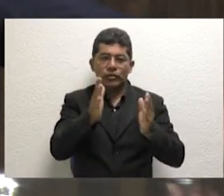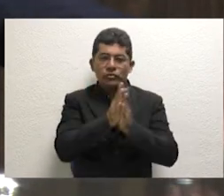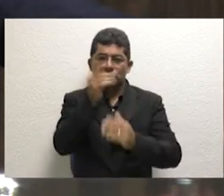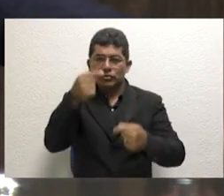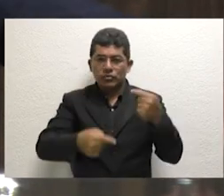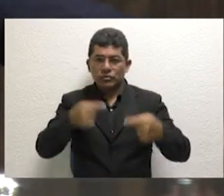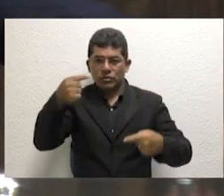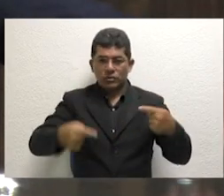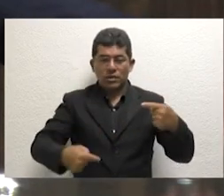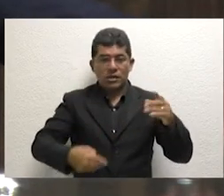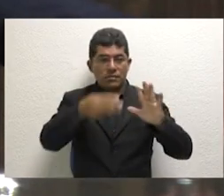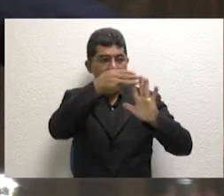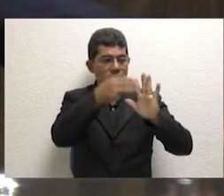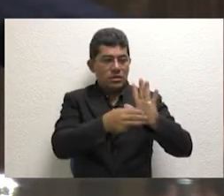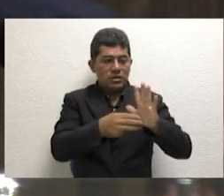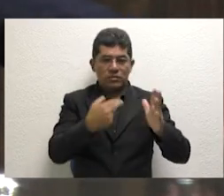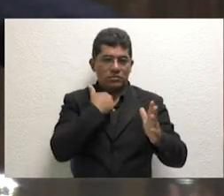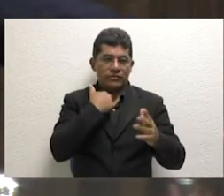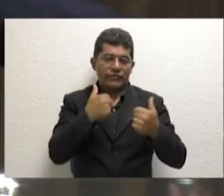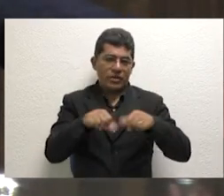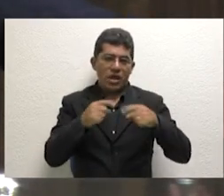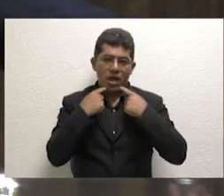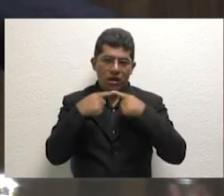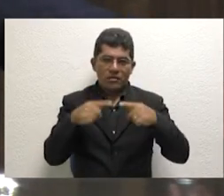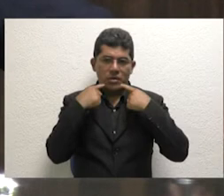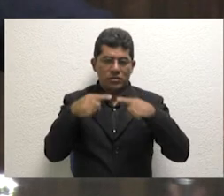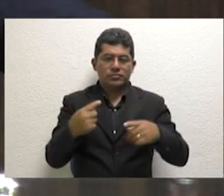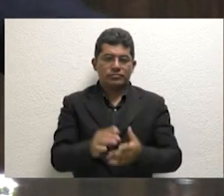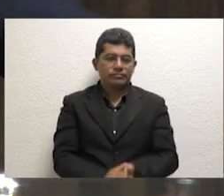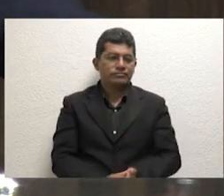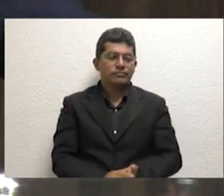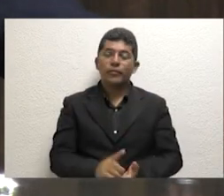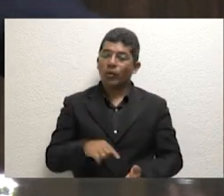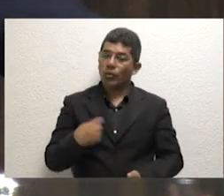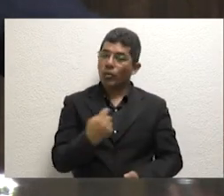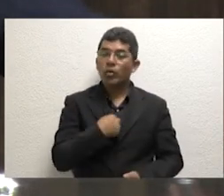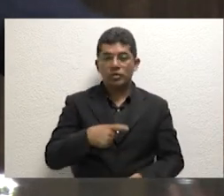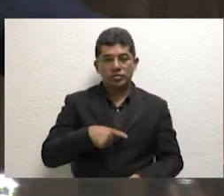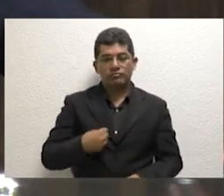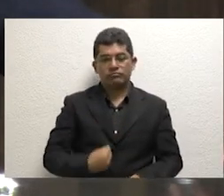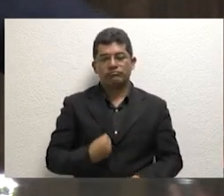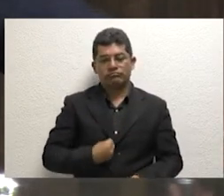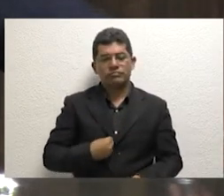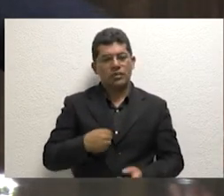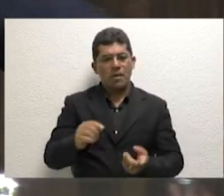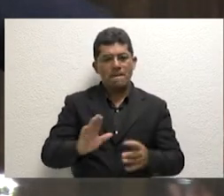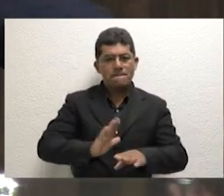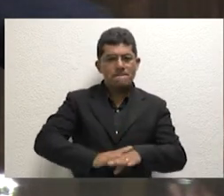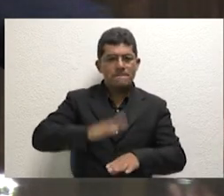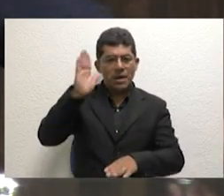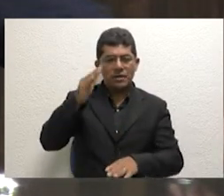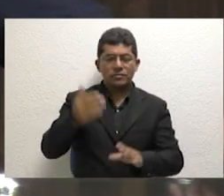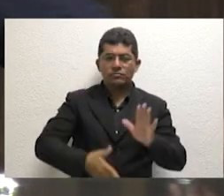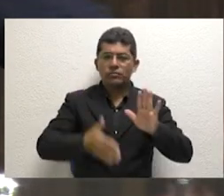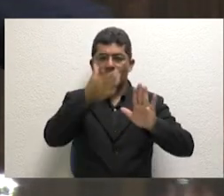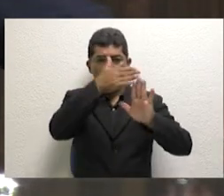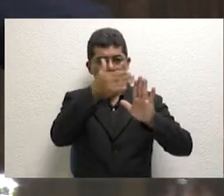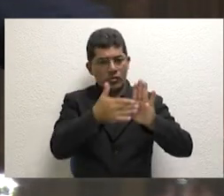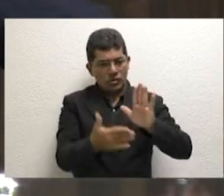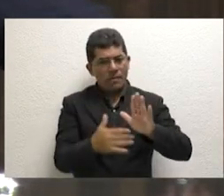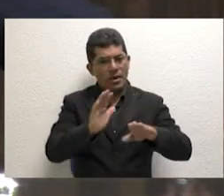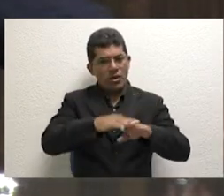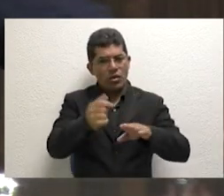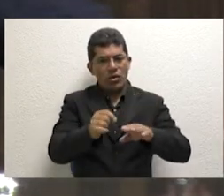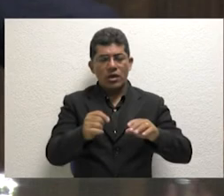devemos ficar reclamando nós temos condições e podemos ser muito mais propositivos do que